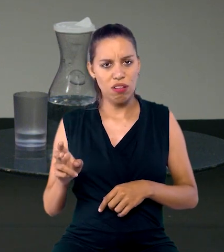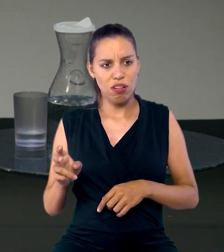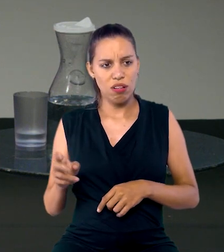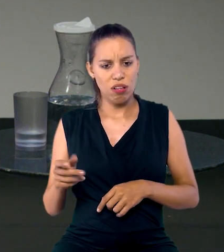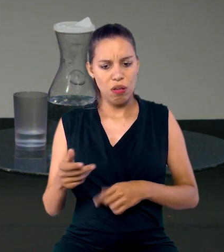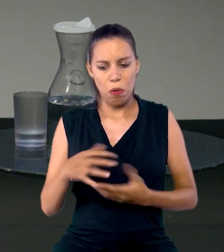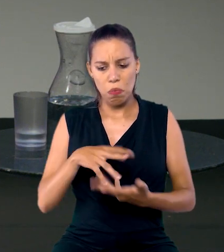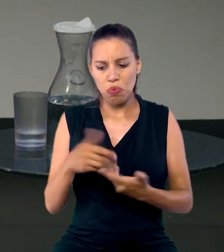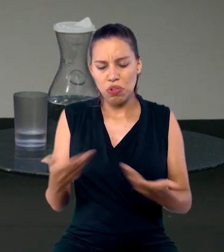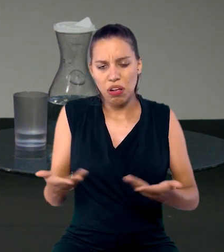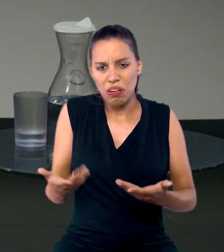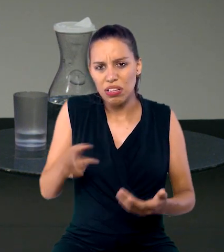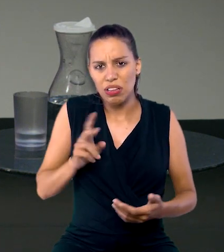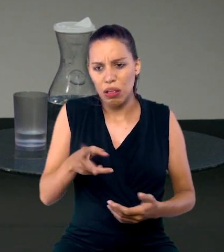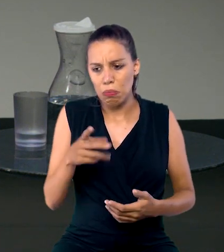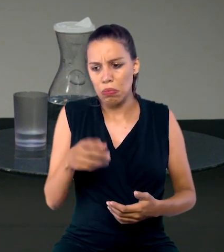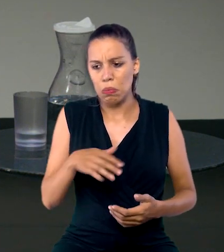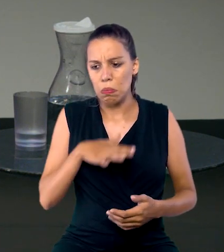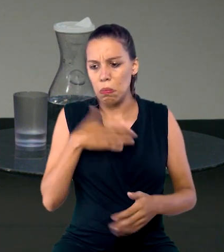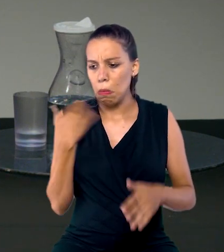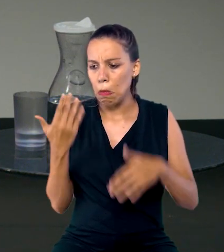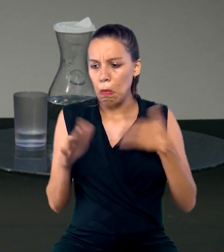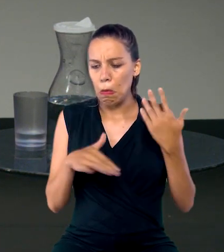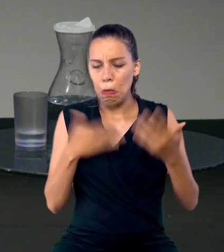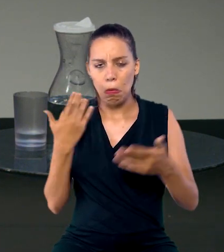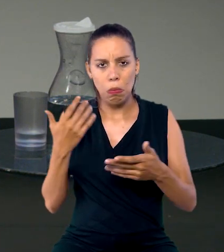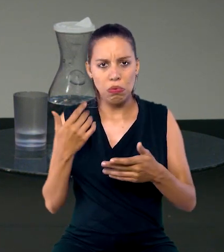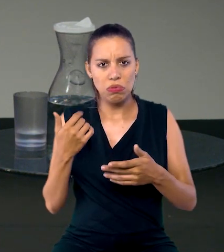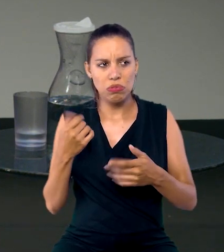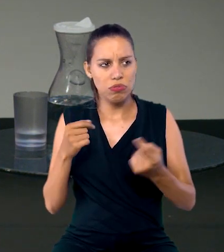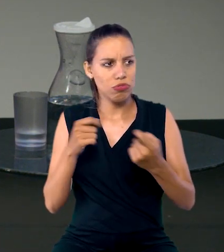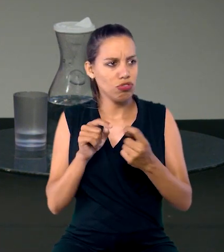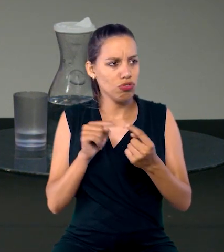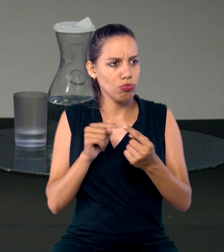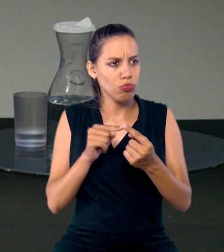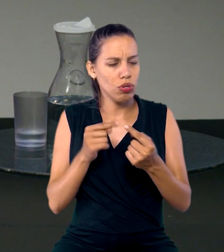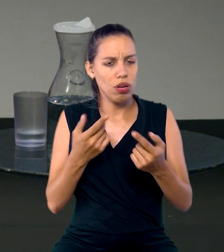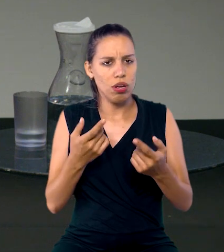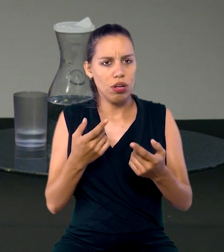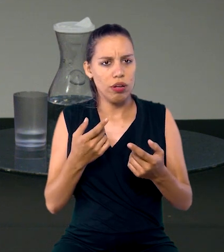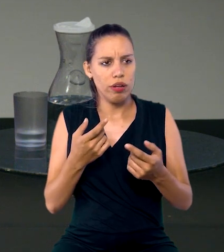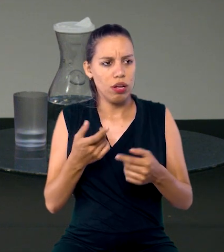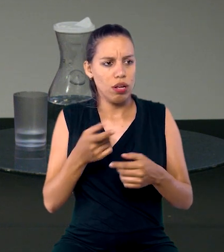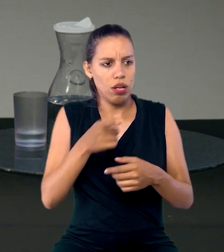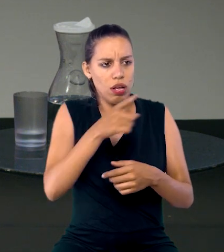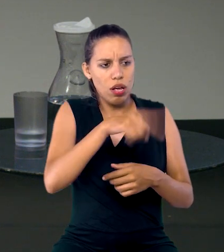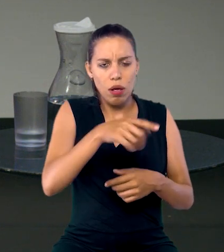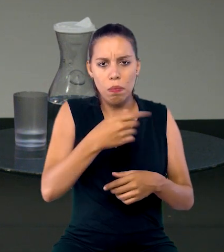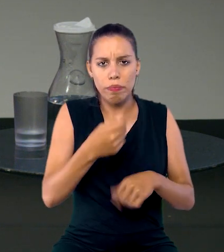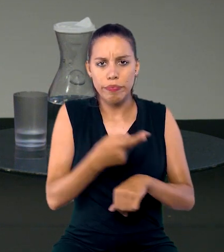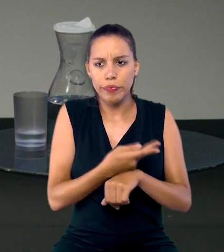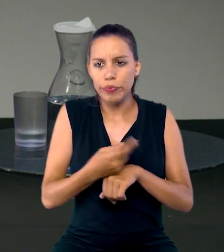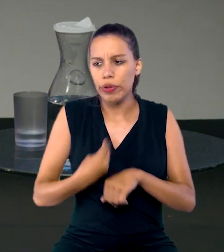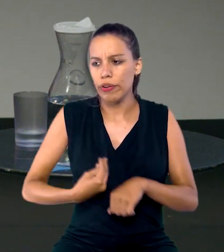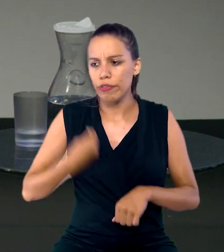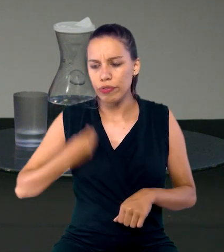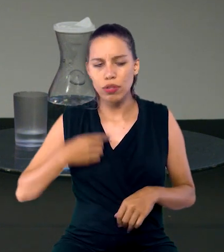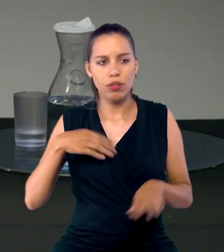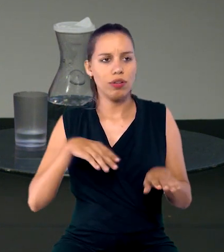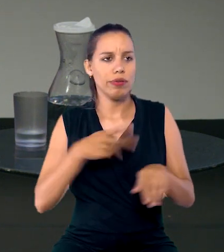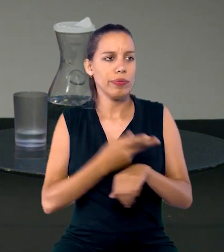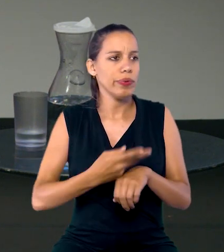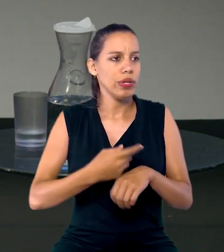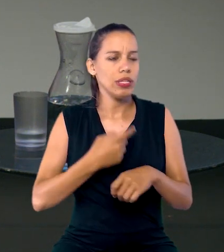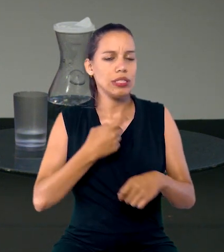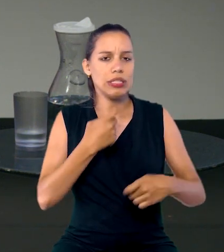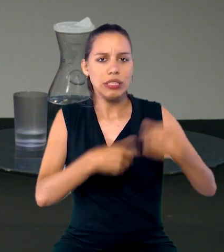a vida. É buscar o desejo, o sexo, né? Que é algo que nos faz muito vivo. Isso é